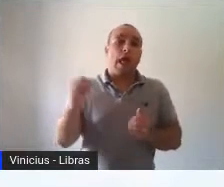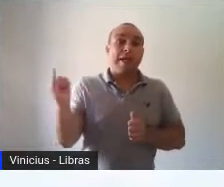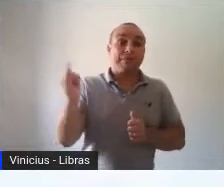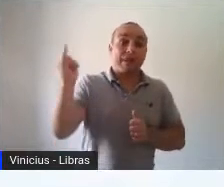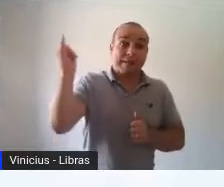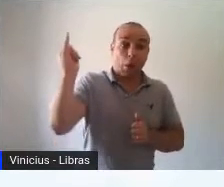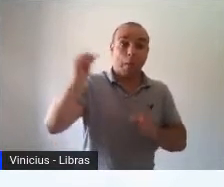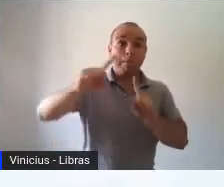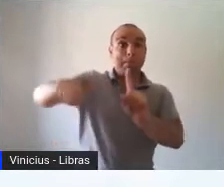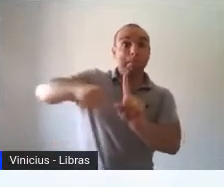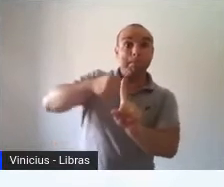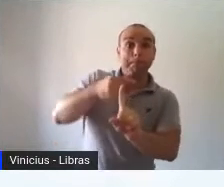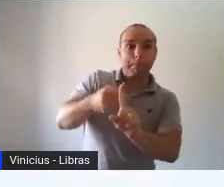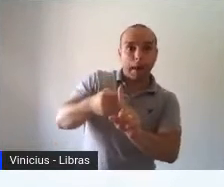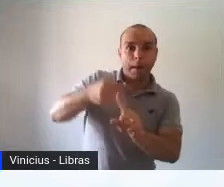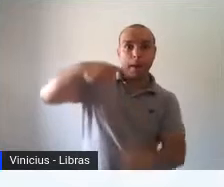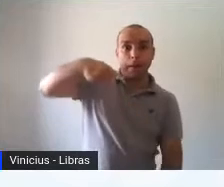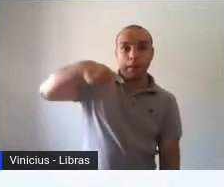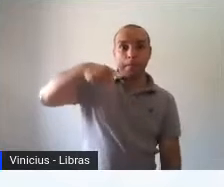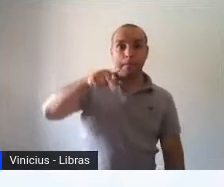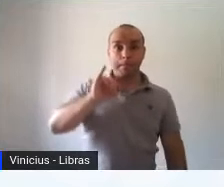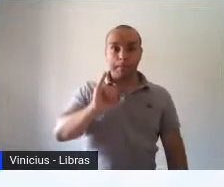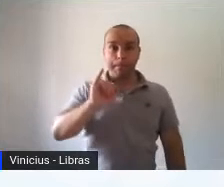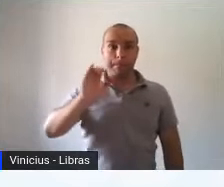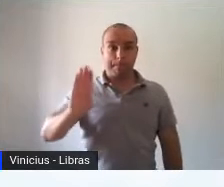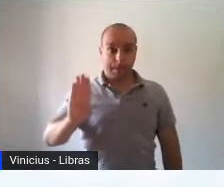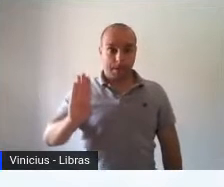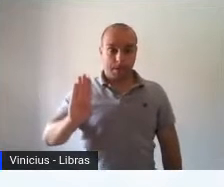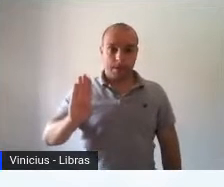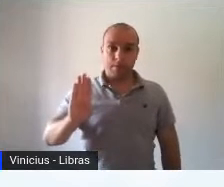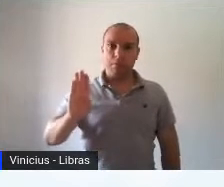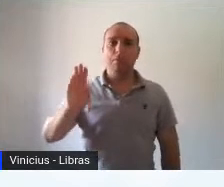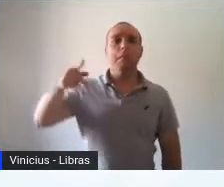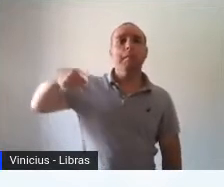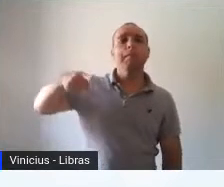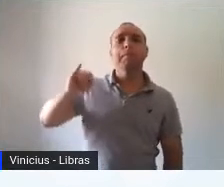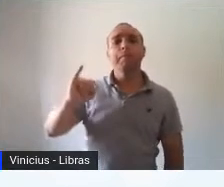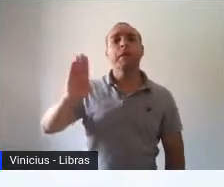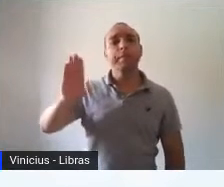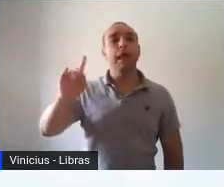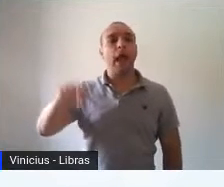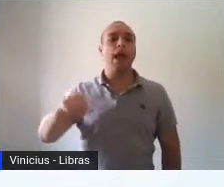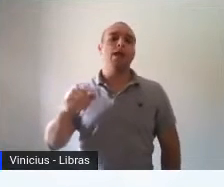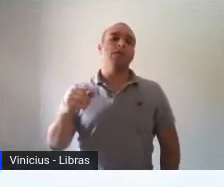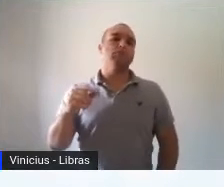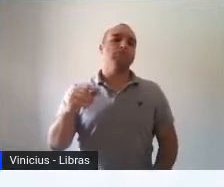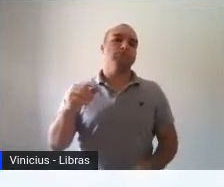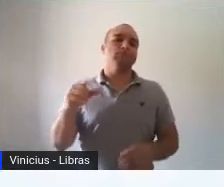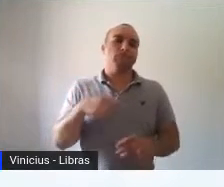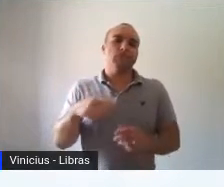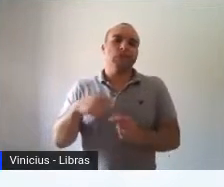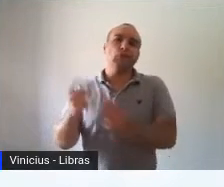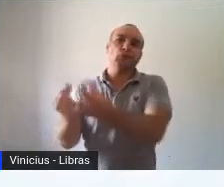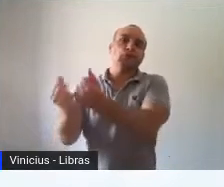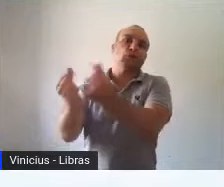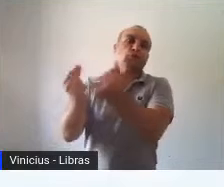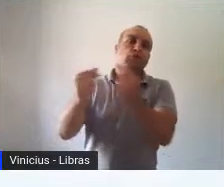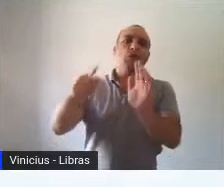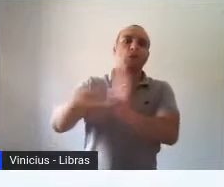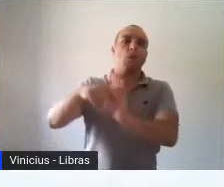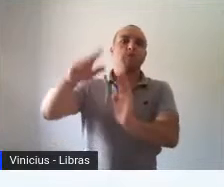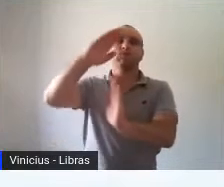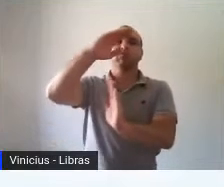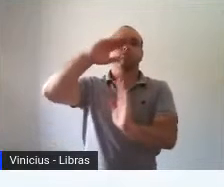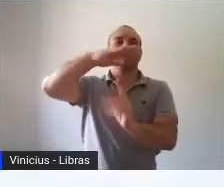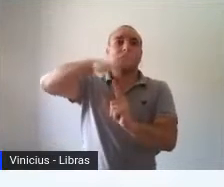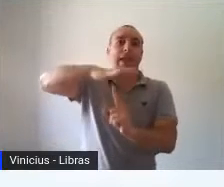de 2019, que até aquele momento a gente tinha a informação que tinha sido de 1,10. Então, essa era a nossa pauta. Só que, como a